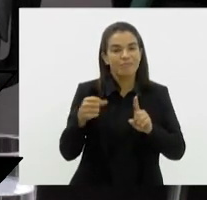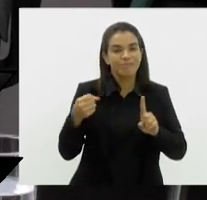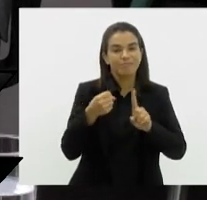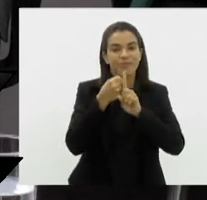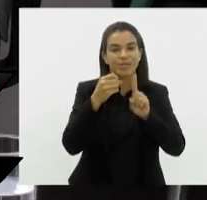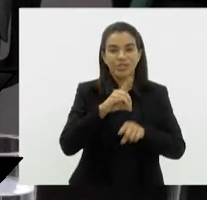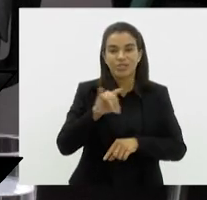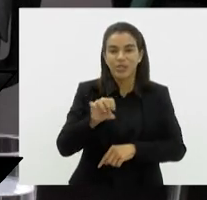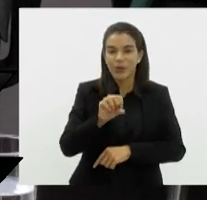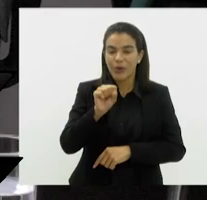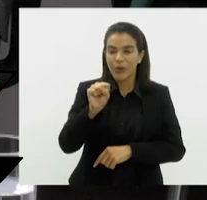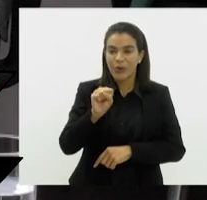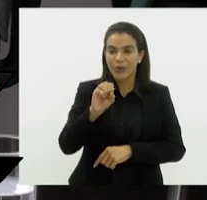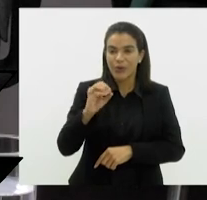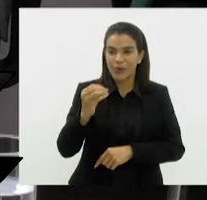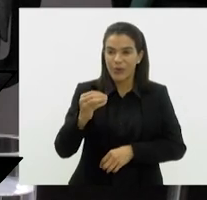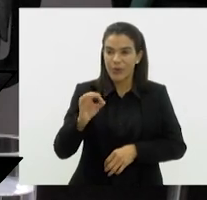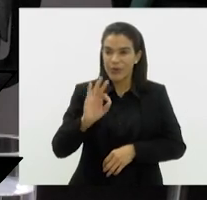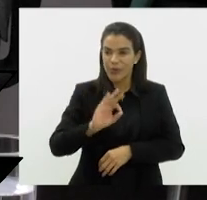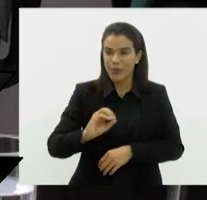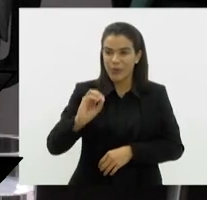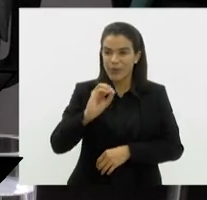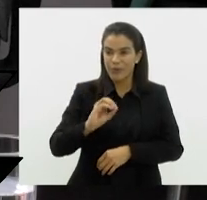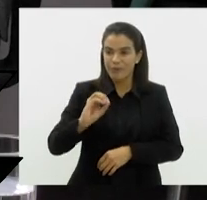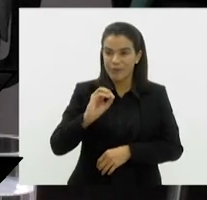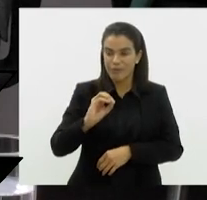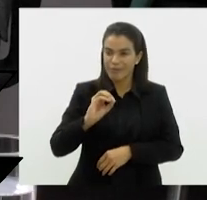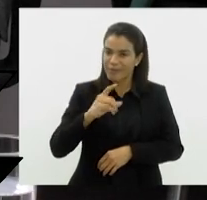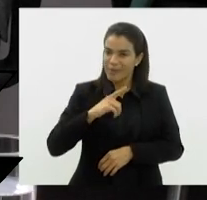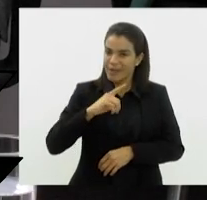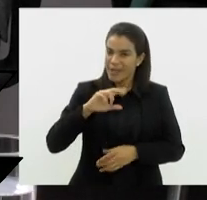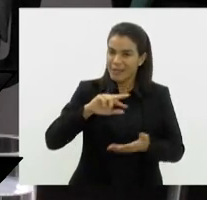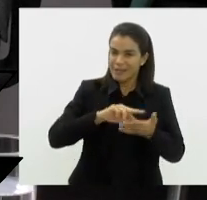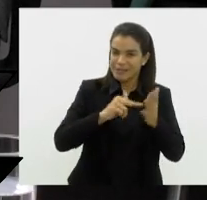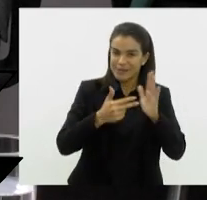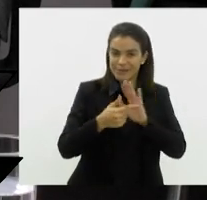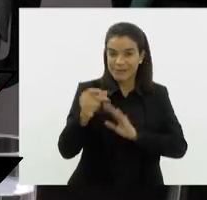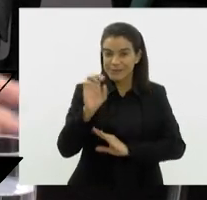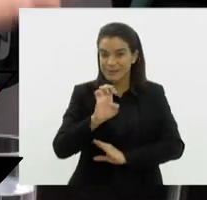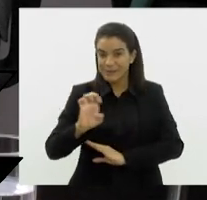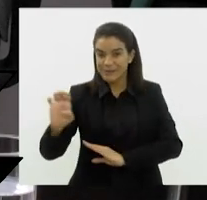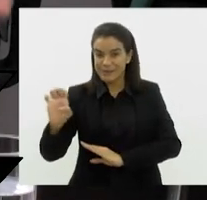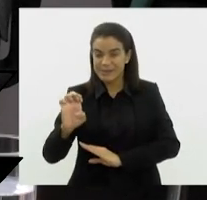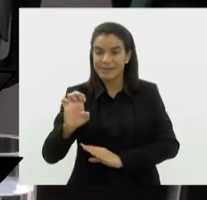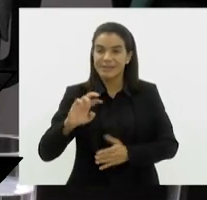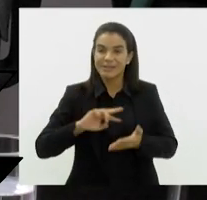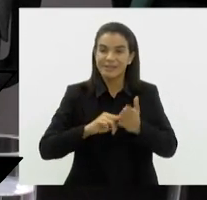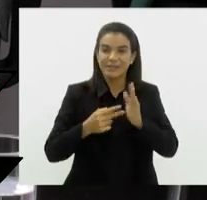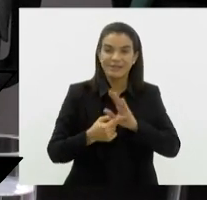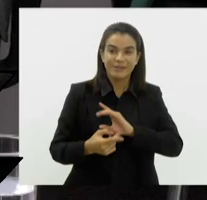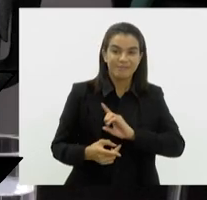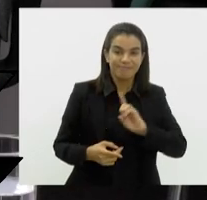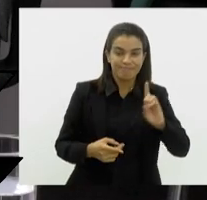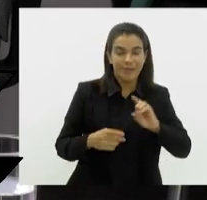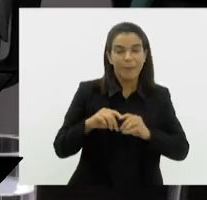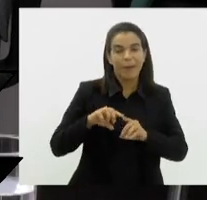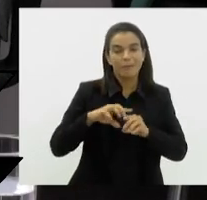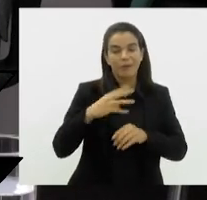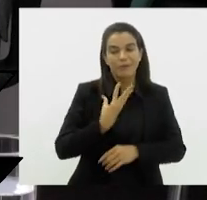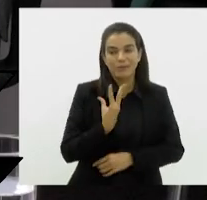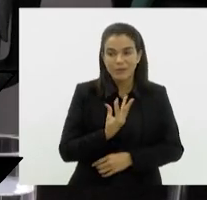de outubro. Né? Tem simbolismo pela esquerda e tem simbolismo pelo espírito.